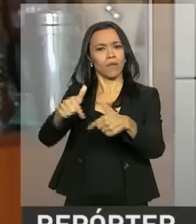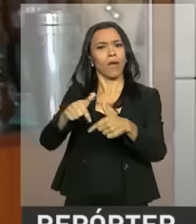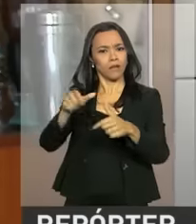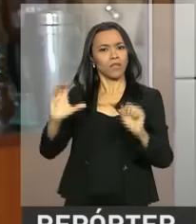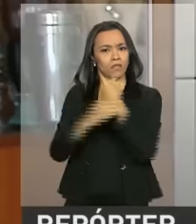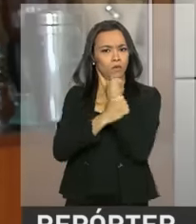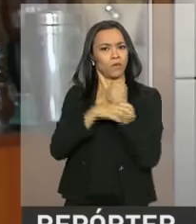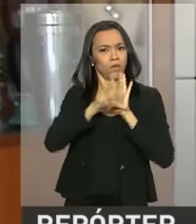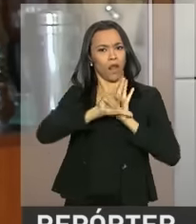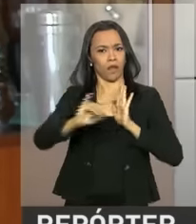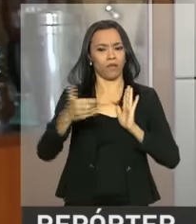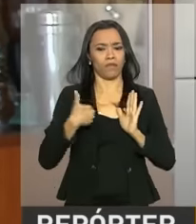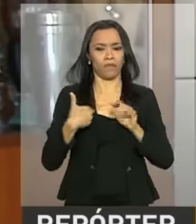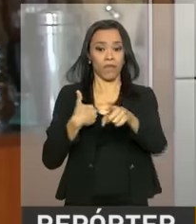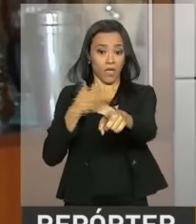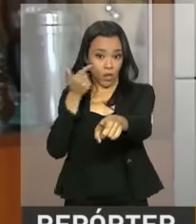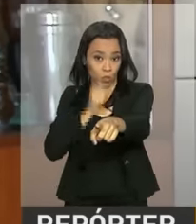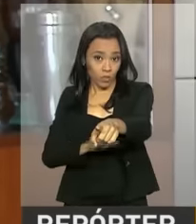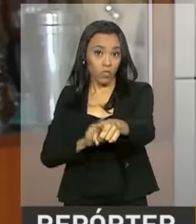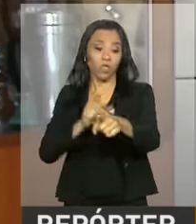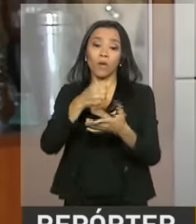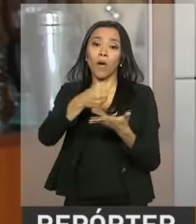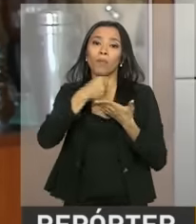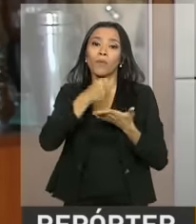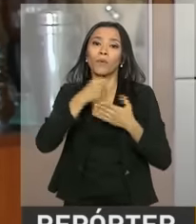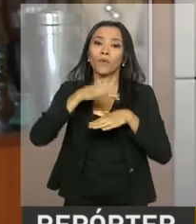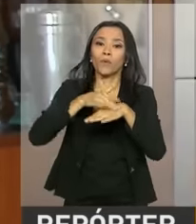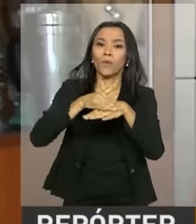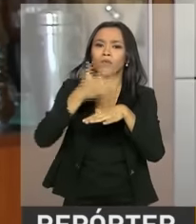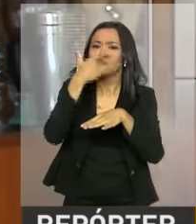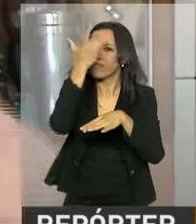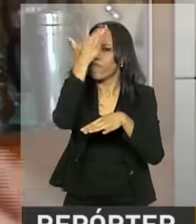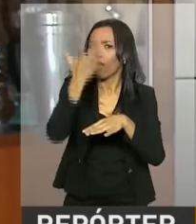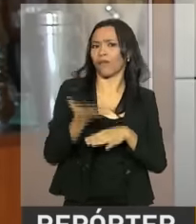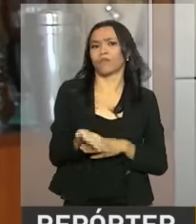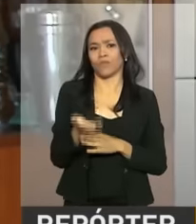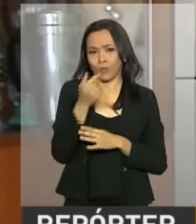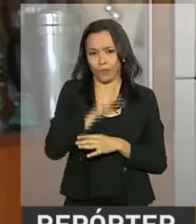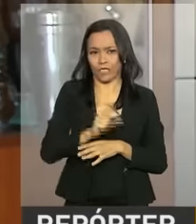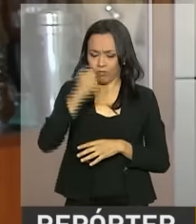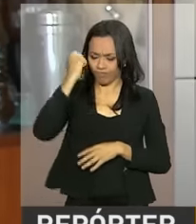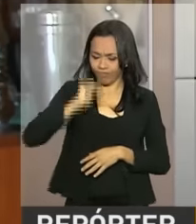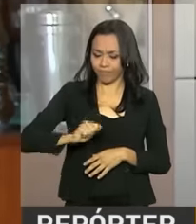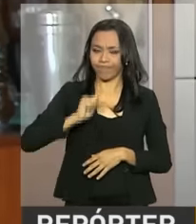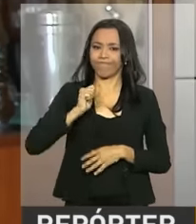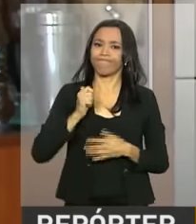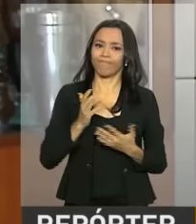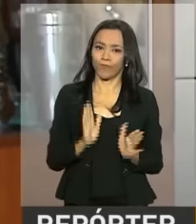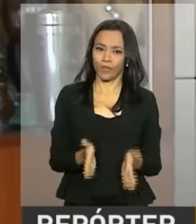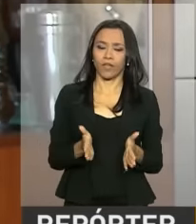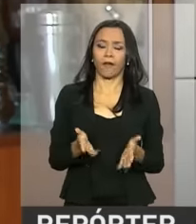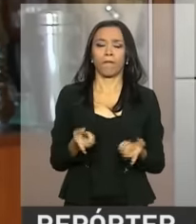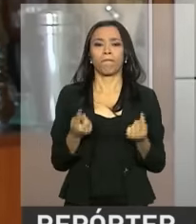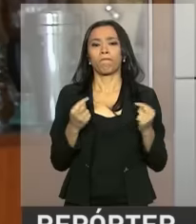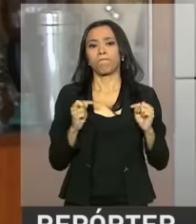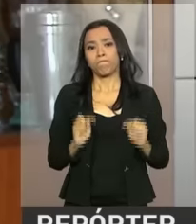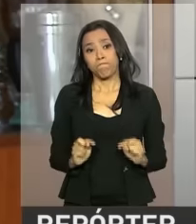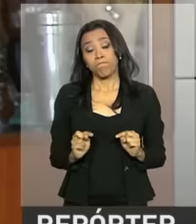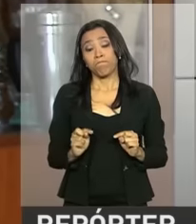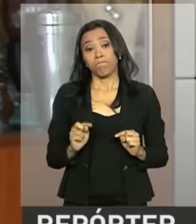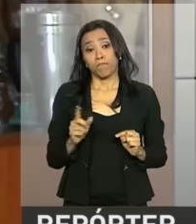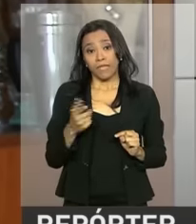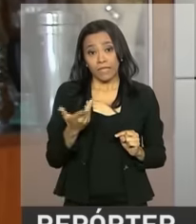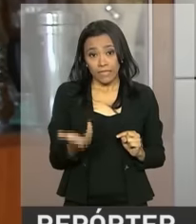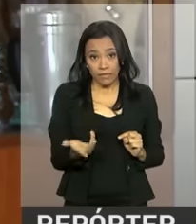lei eu consegui o benefício da do auxílio de doença com muita facilidade foi imediato e o o assim eles eram